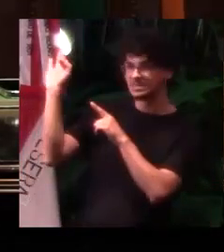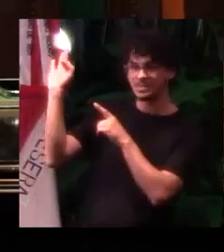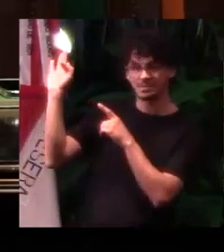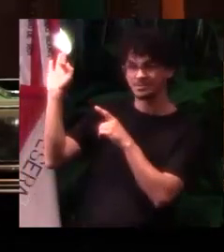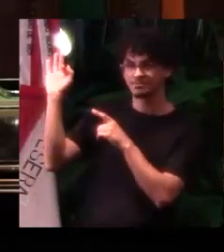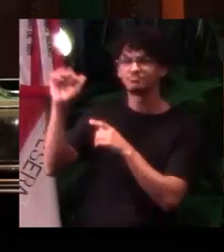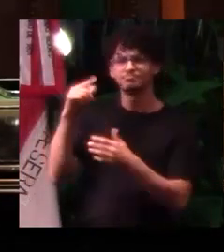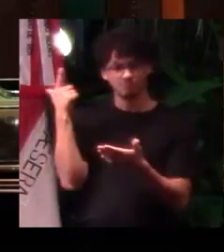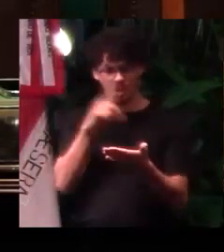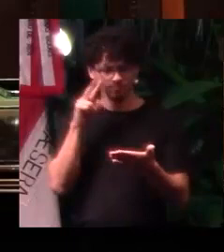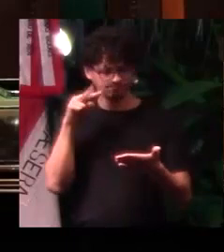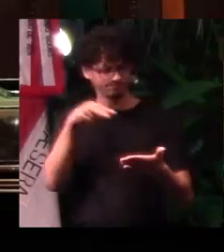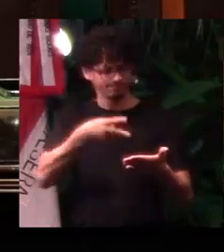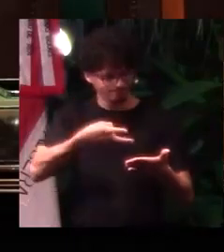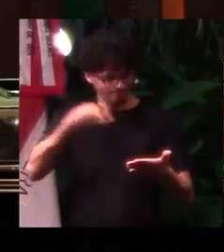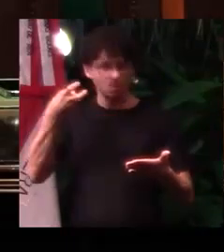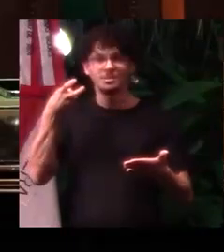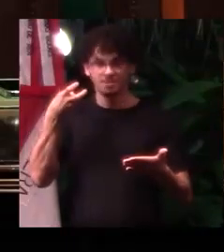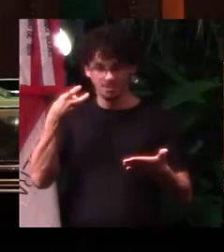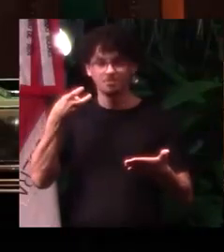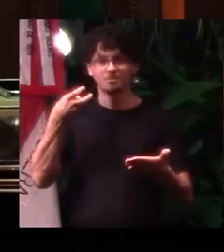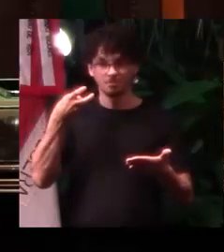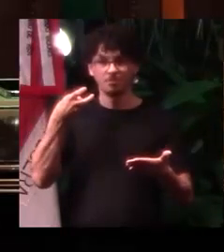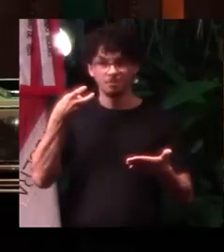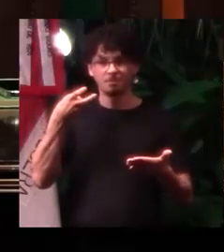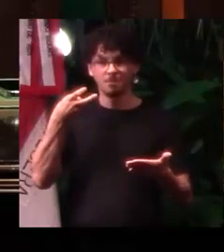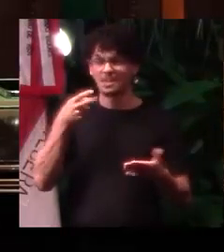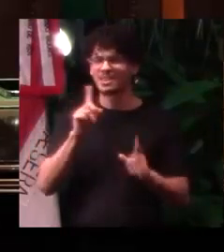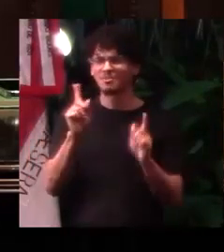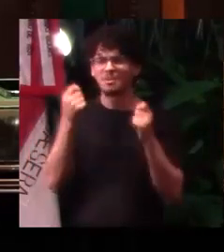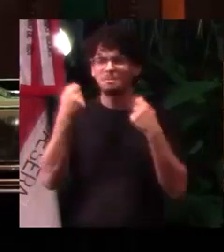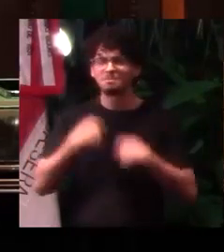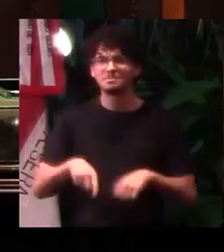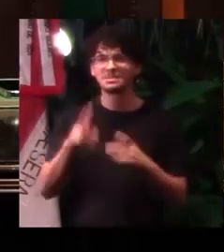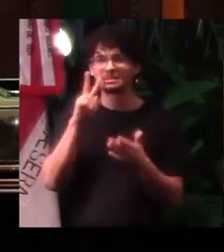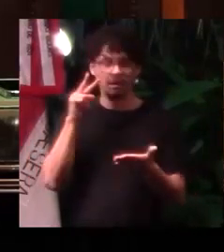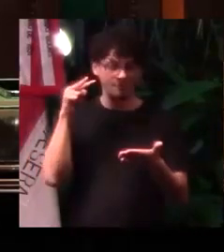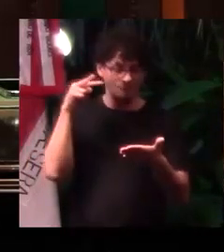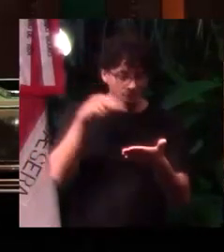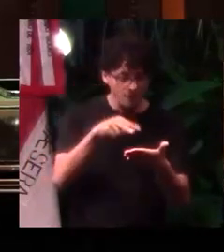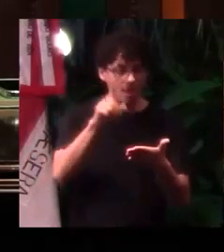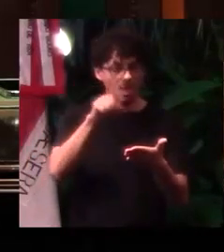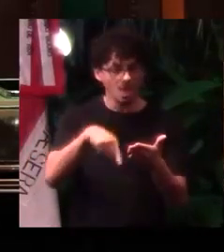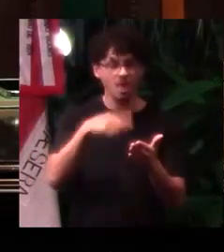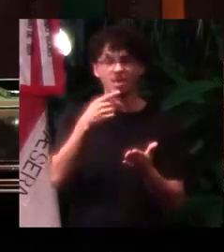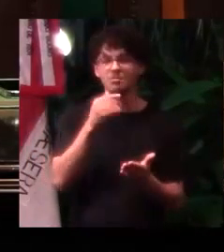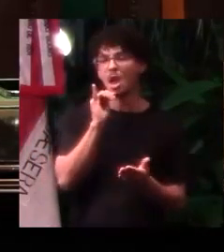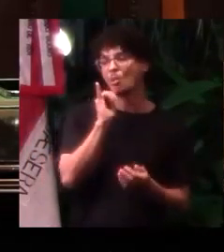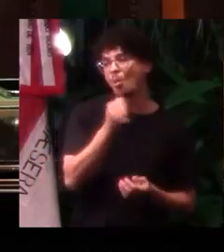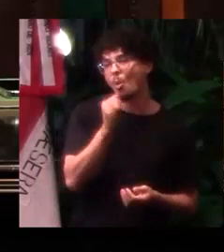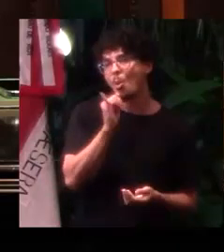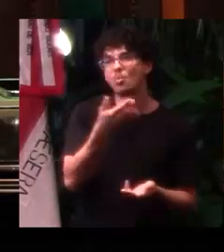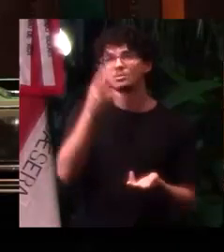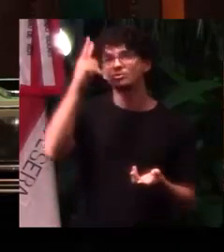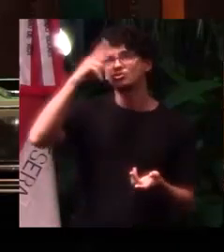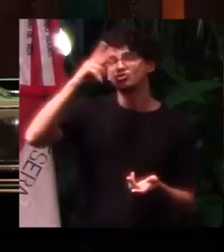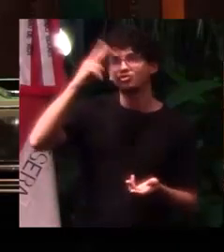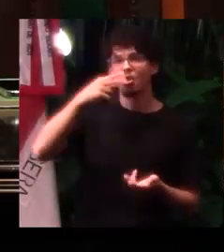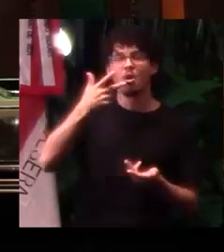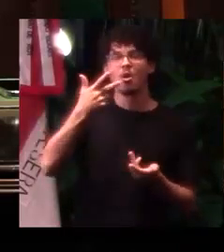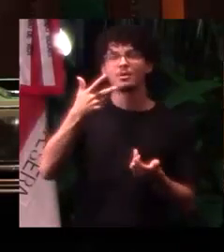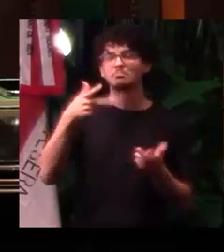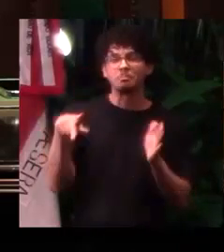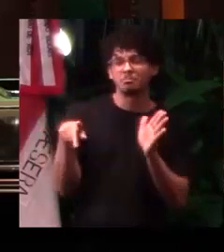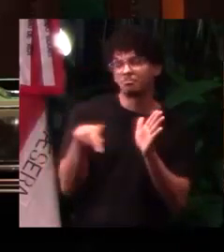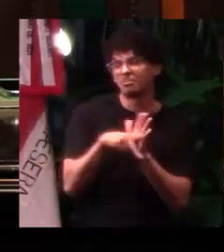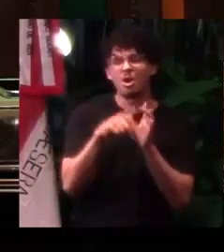mesma ascendência, sem precisar simplesmente ver isso como sendo um relato de uma